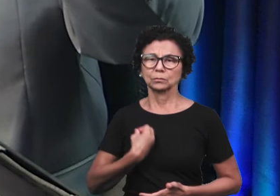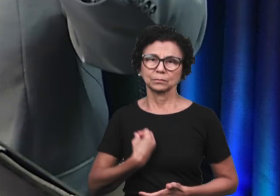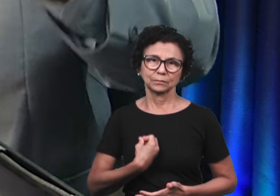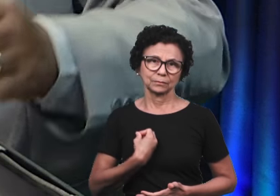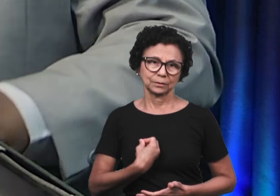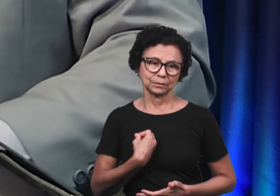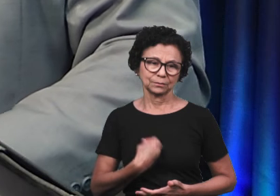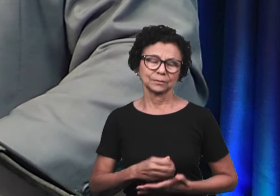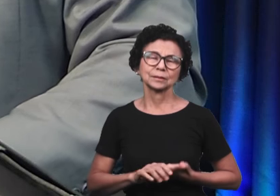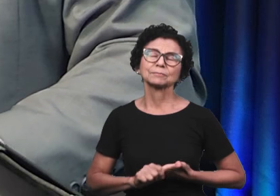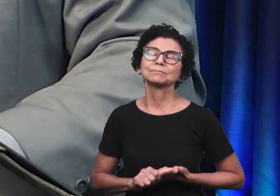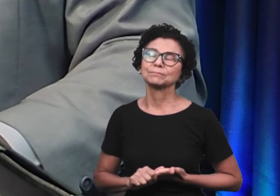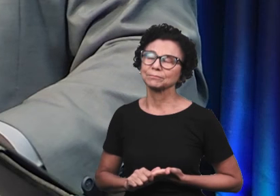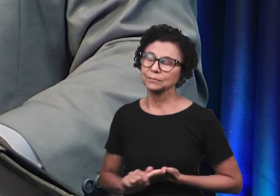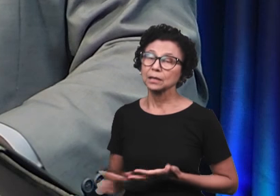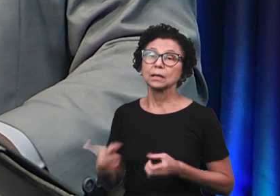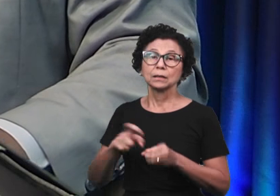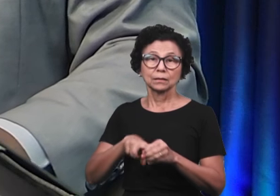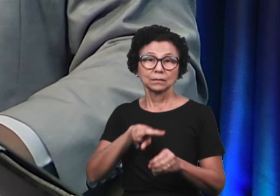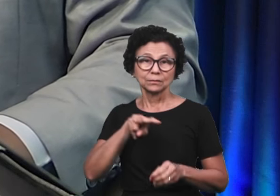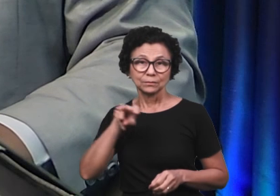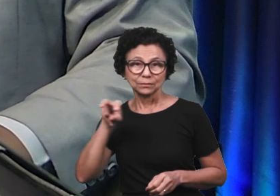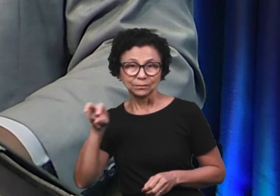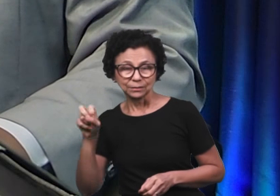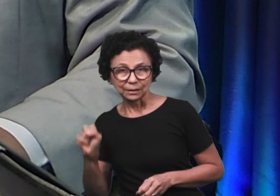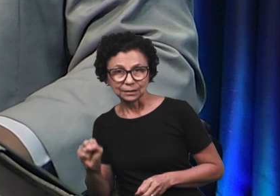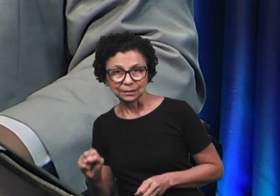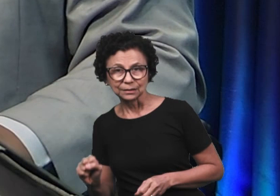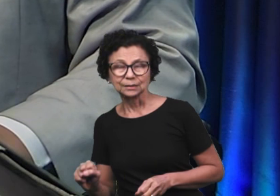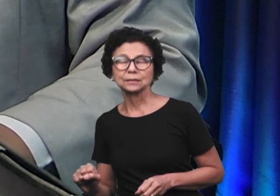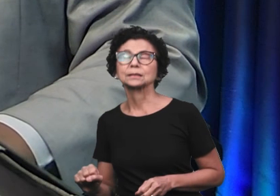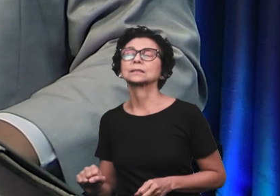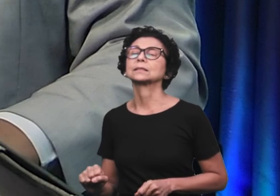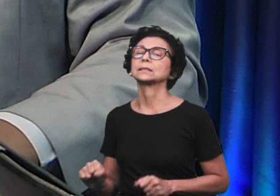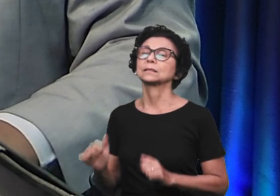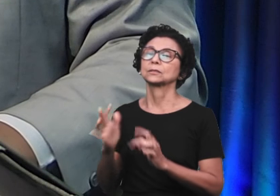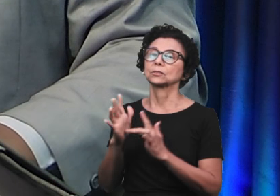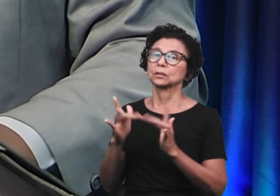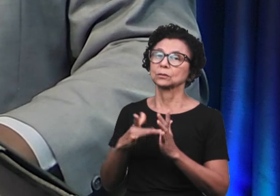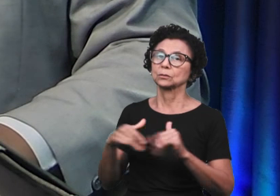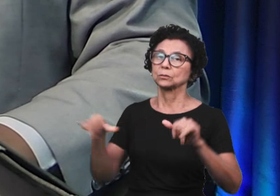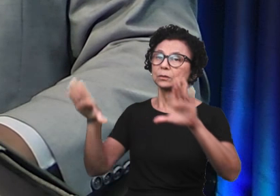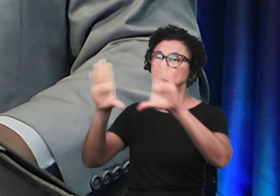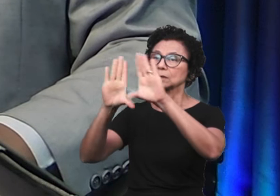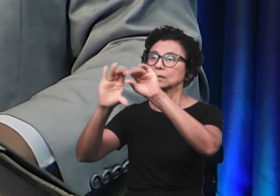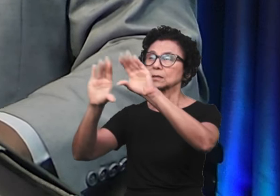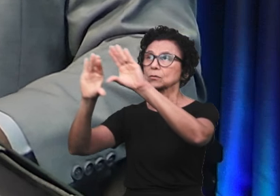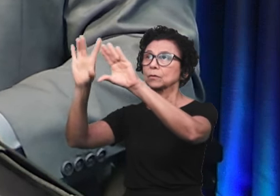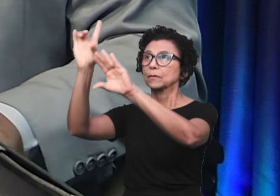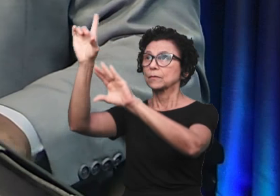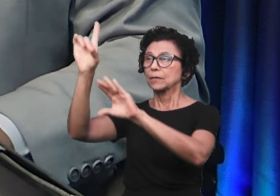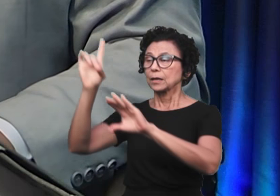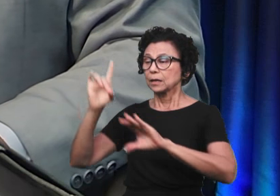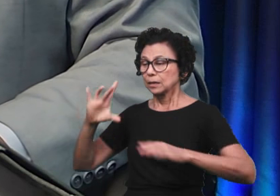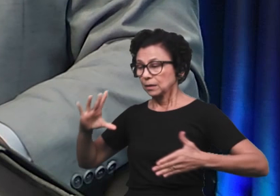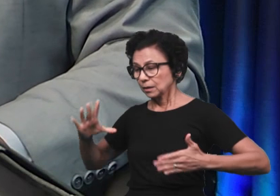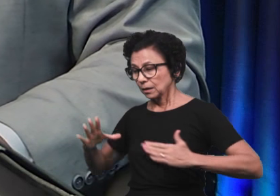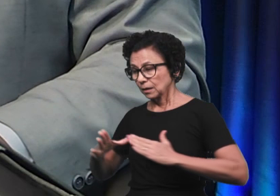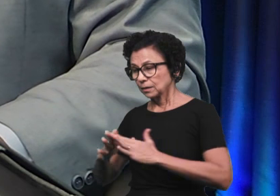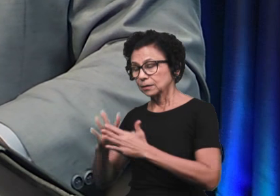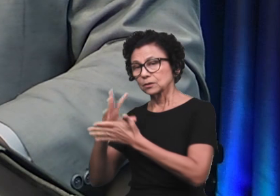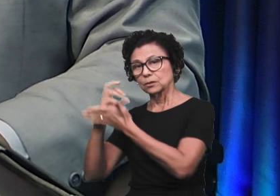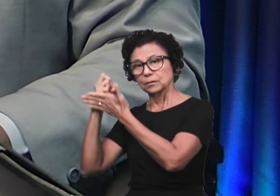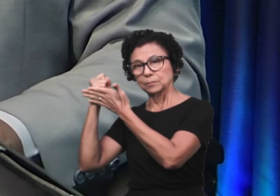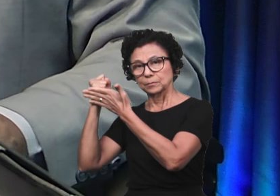vivo e ressuscitou e ele voltará. Jesus vem arrebatar a igreja. Glória a Deus. Então são alguns